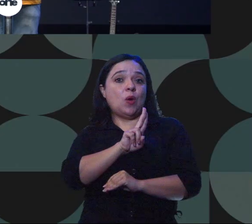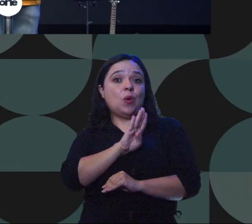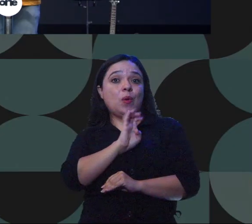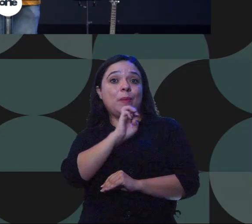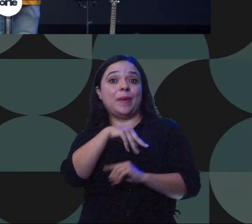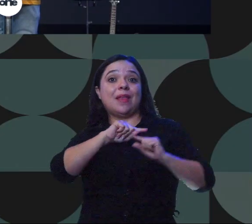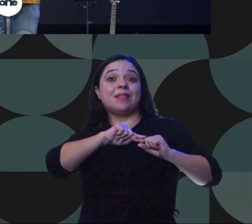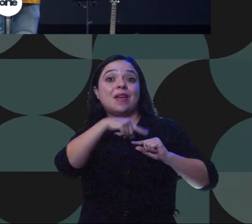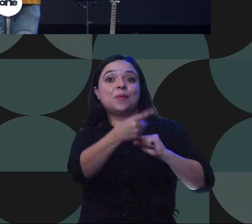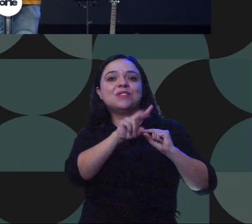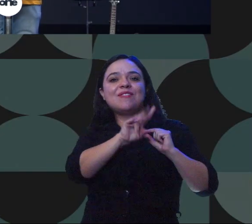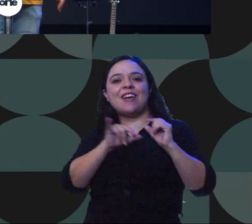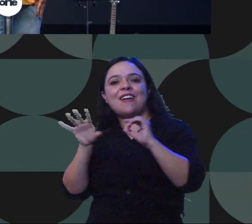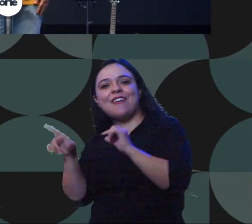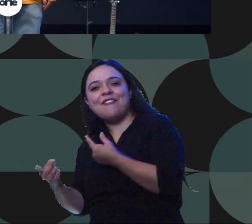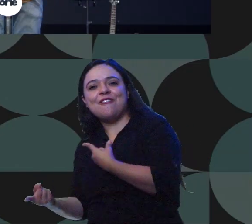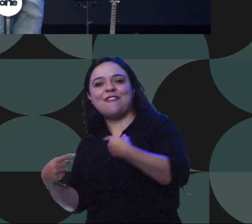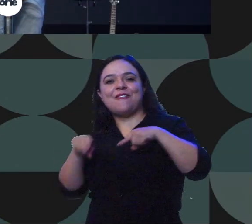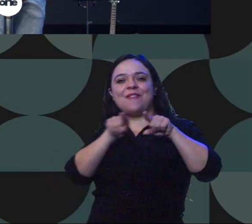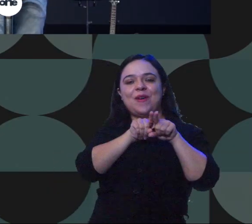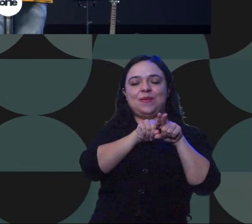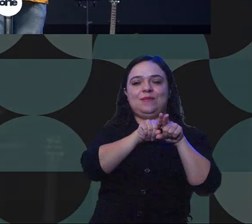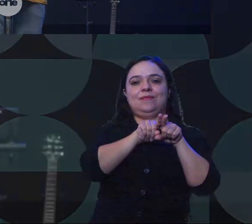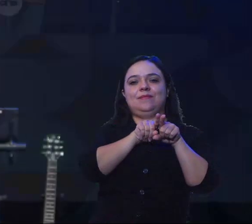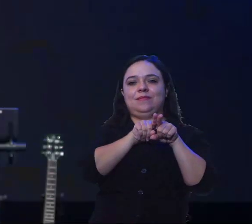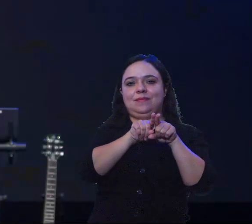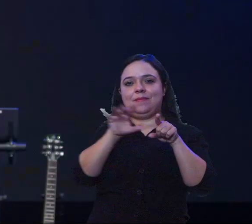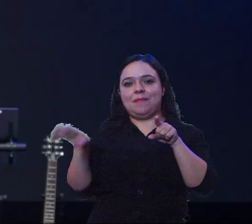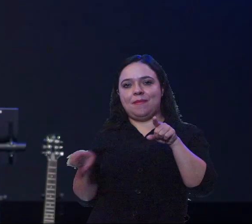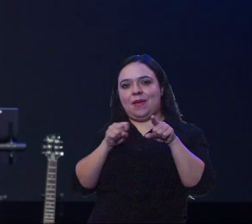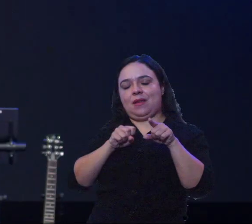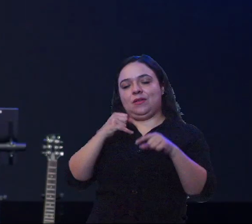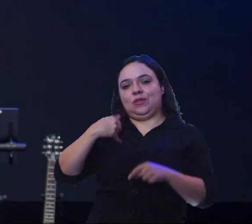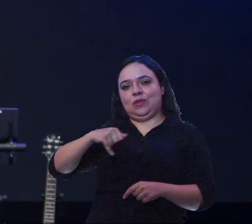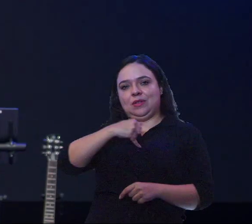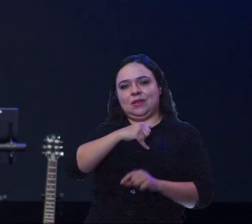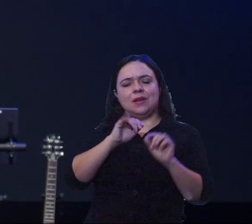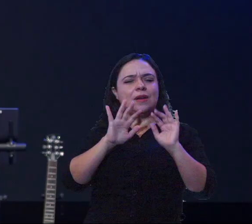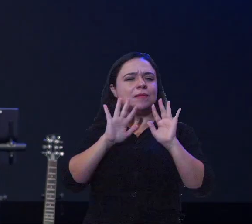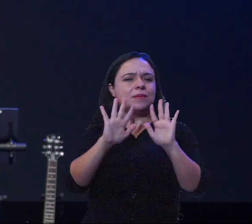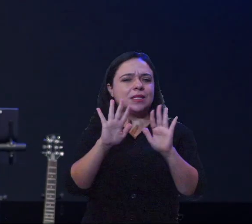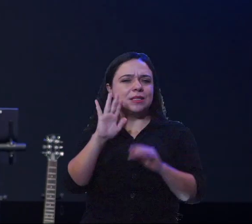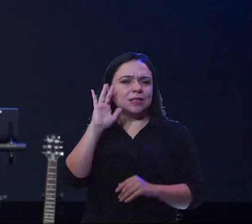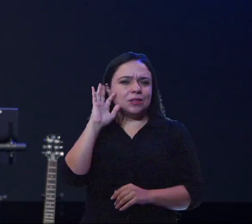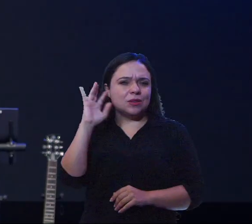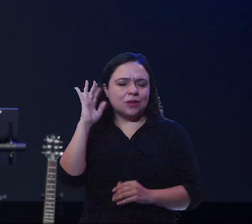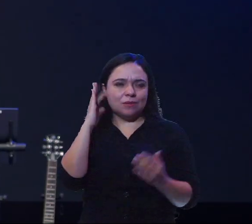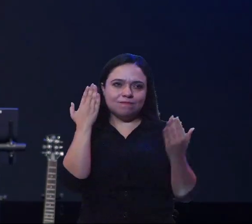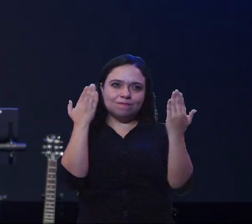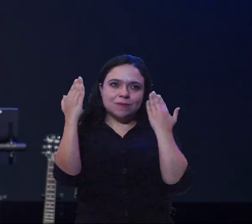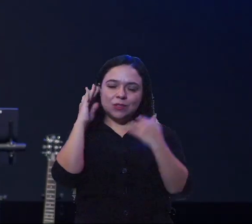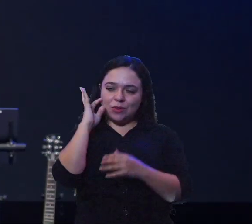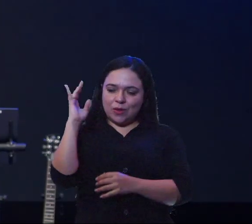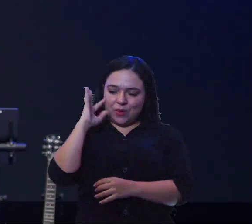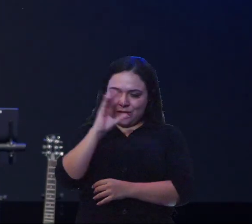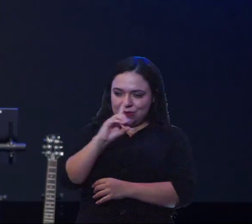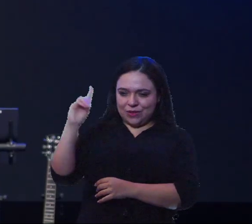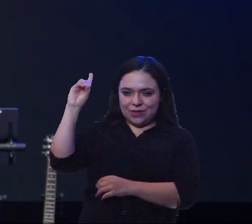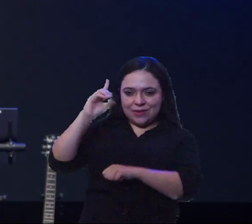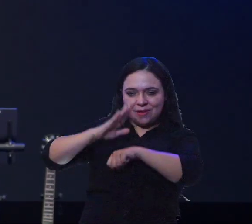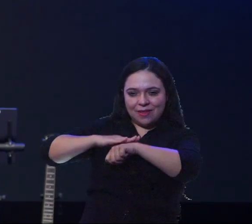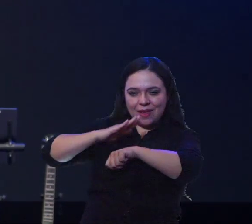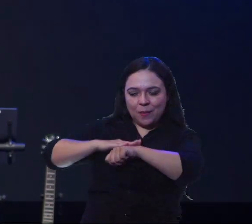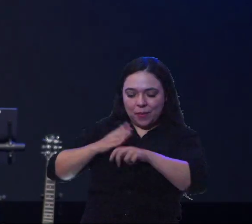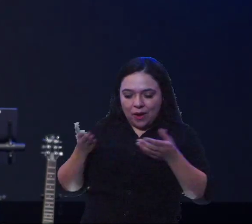resgatar José e levá-lo ao seu pai. Os sonhos de Deus não acontecem no nosso mesmo tempo. O tempo de Deus